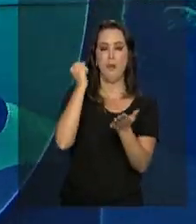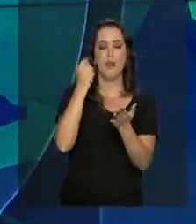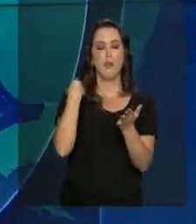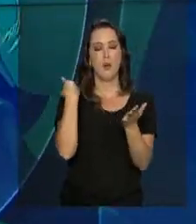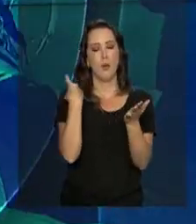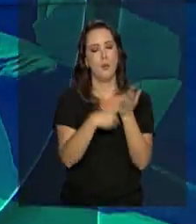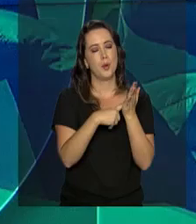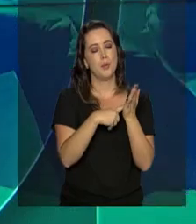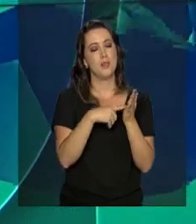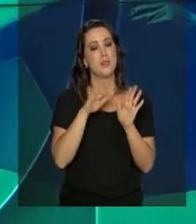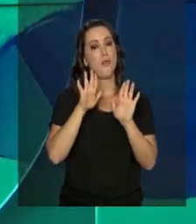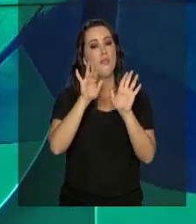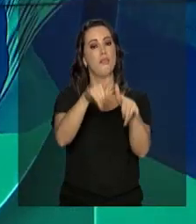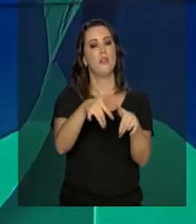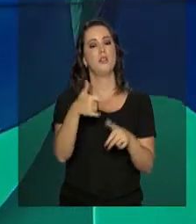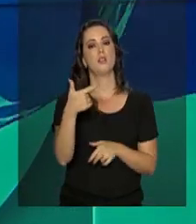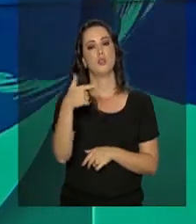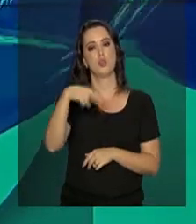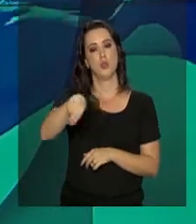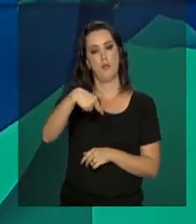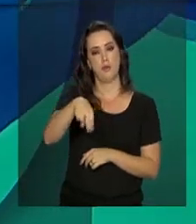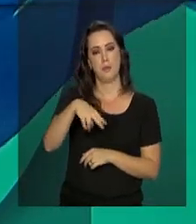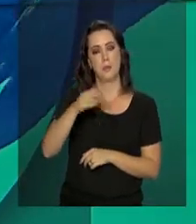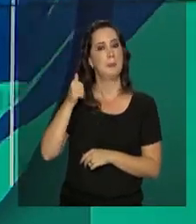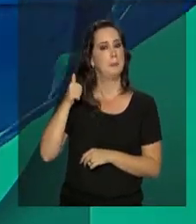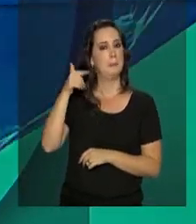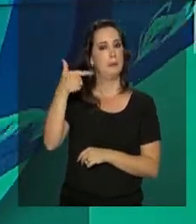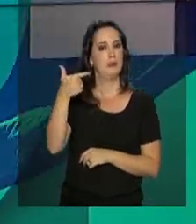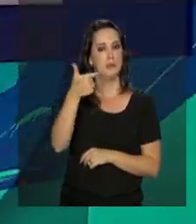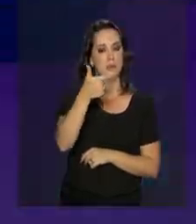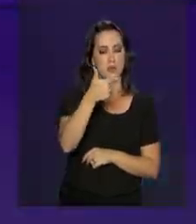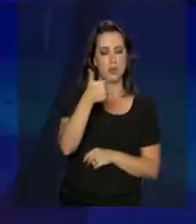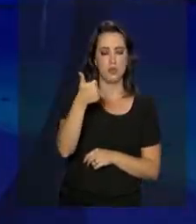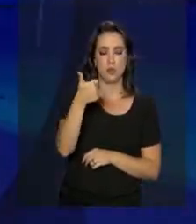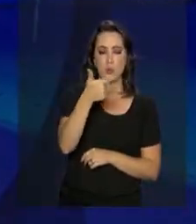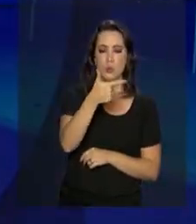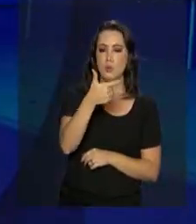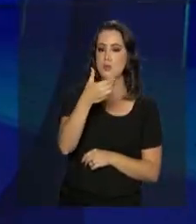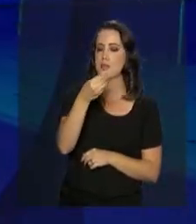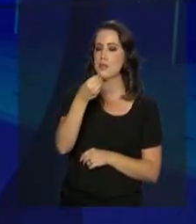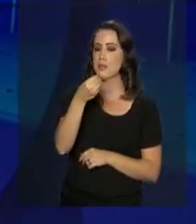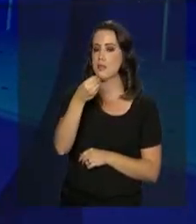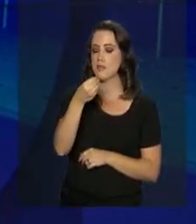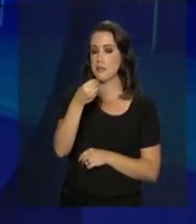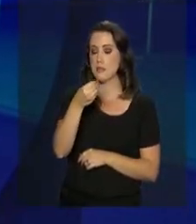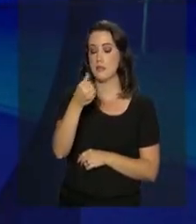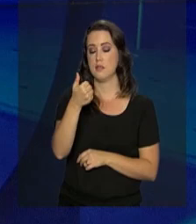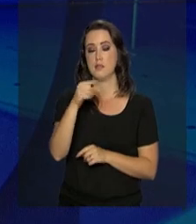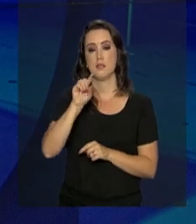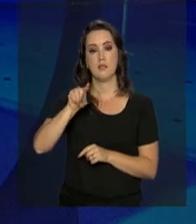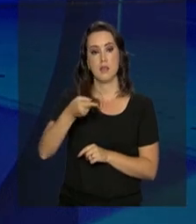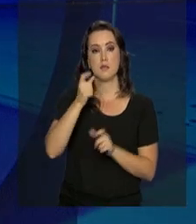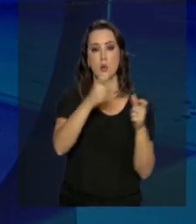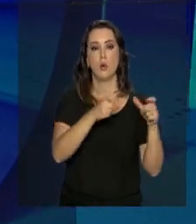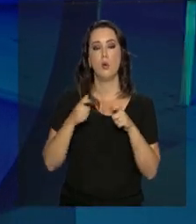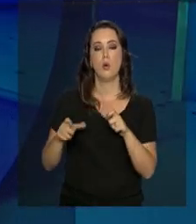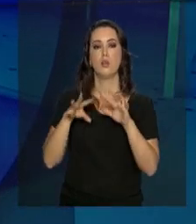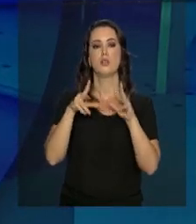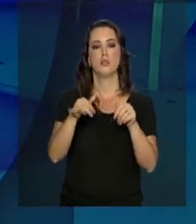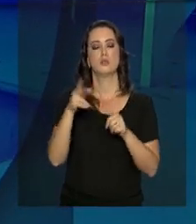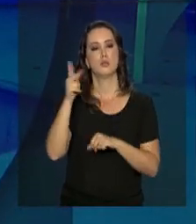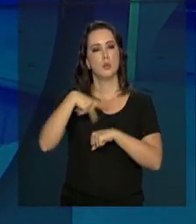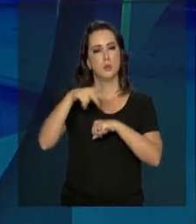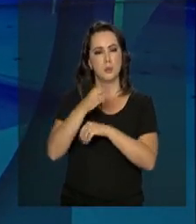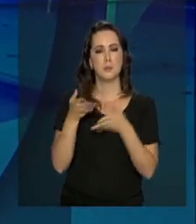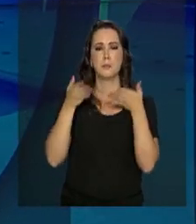final de novembro mais de 210 mil unidades públicas e privadas de todo o país vão participar da campanha sendo